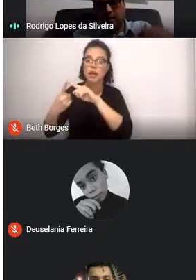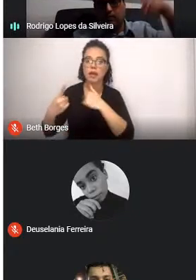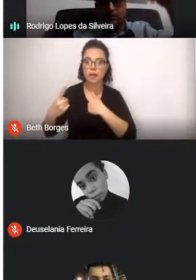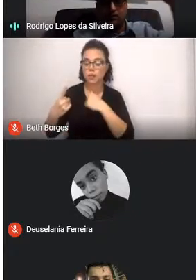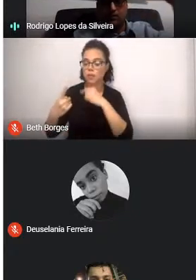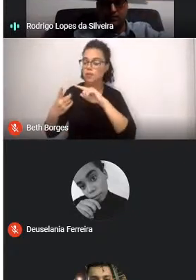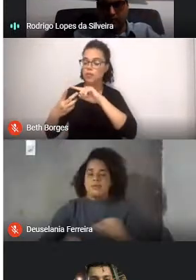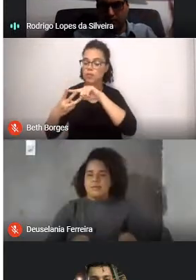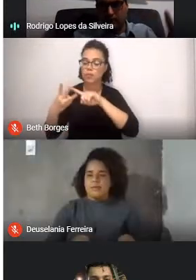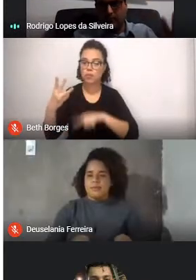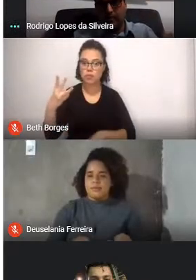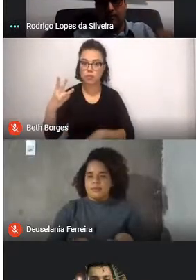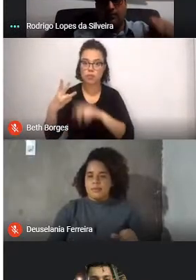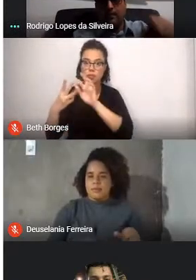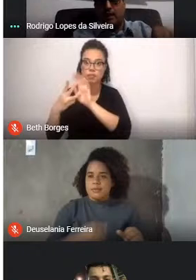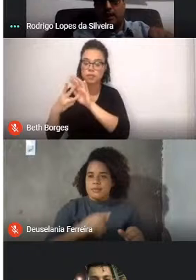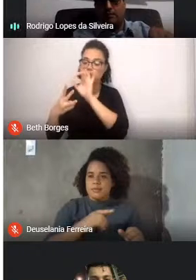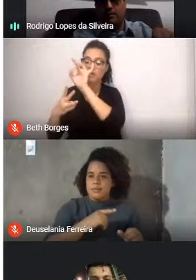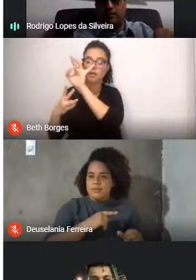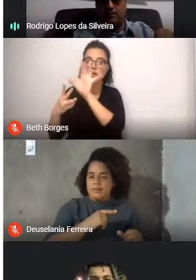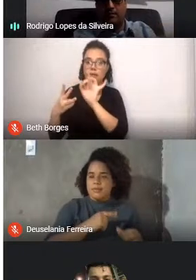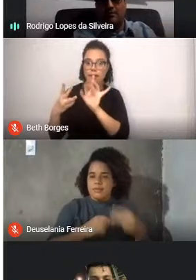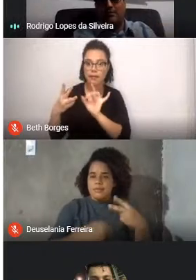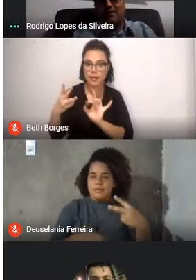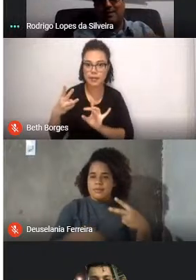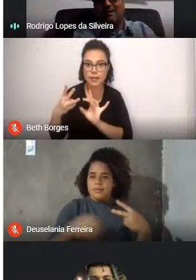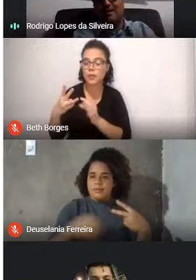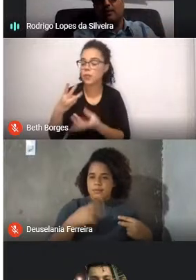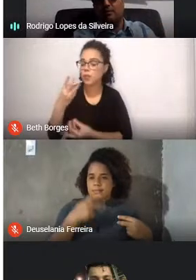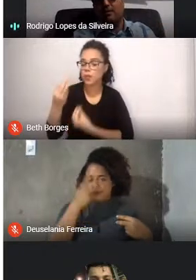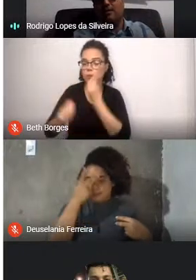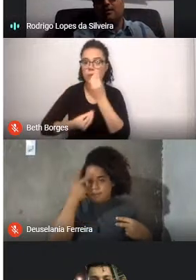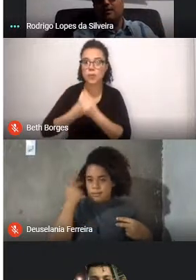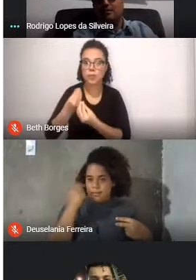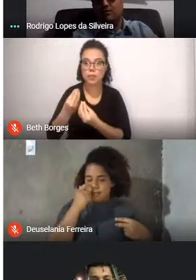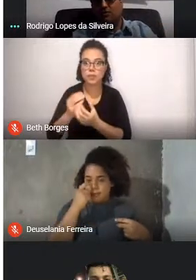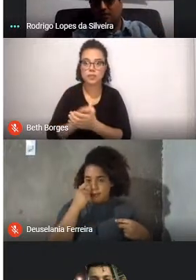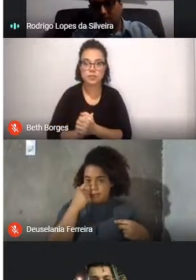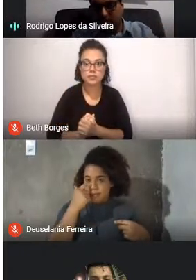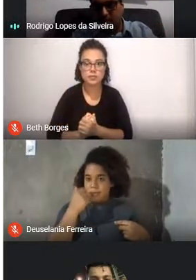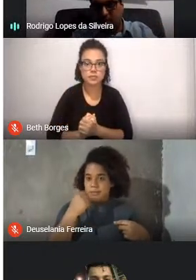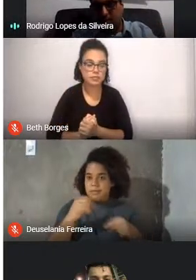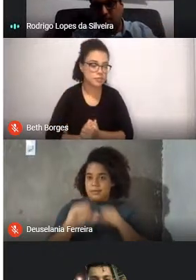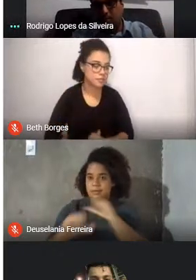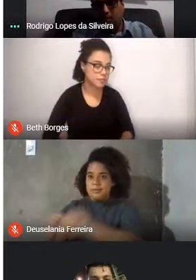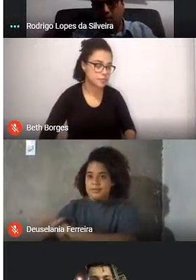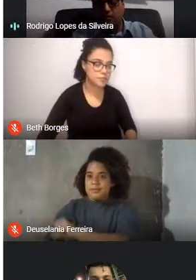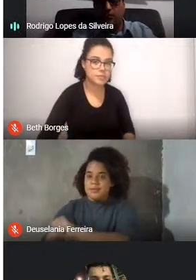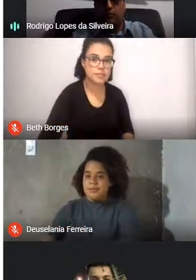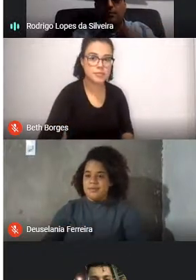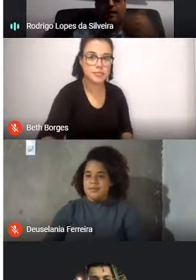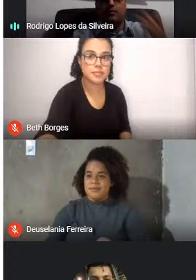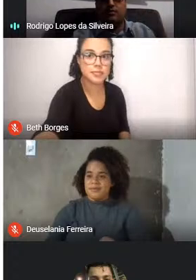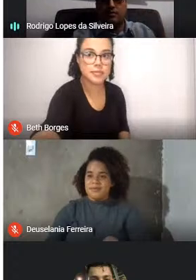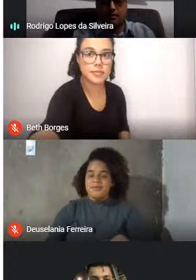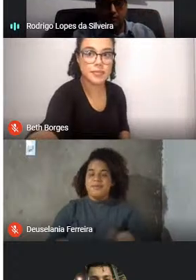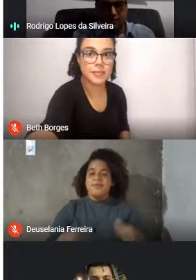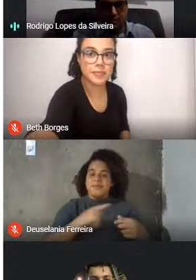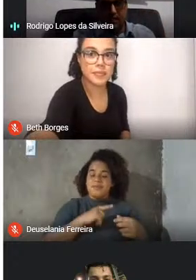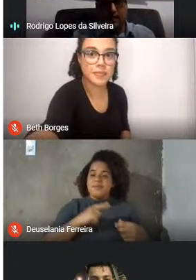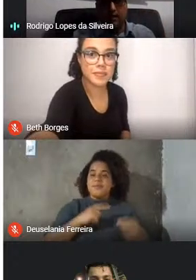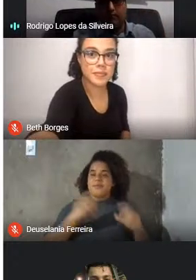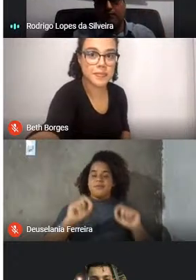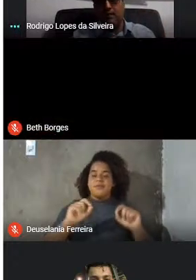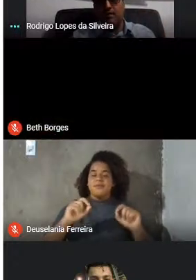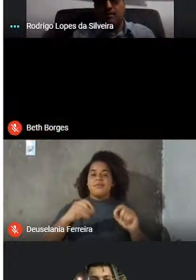juntos, cada um na sua visão, a hipnose na terapia de esquemas, onde eu sou o preconizador